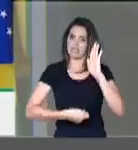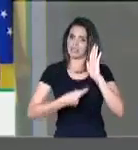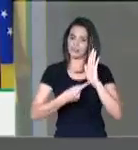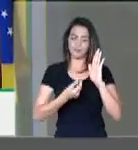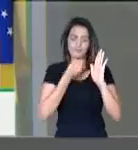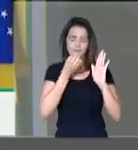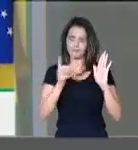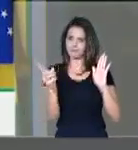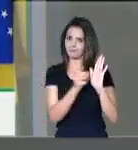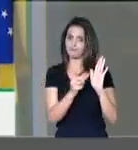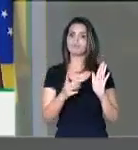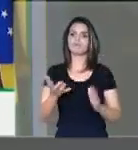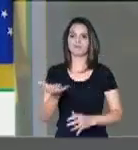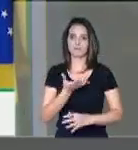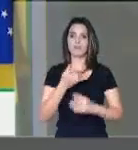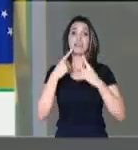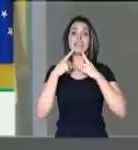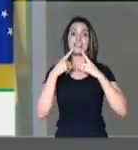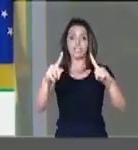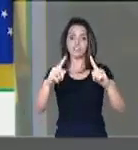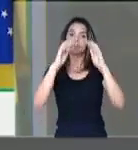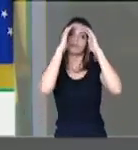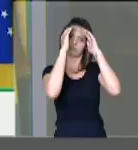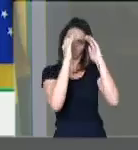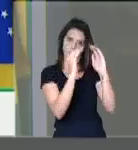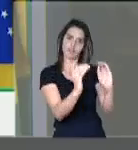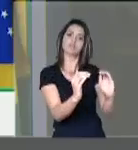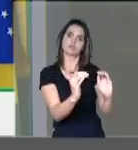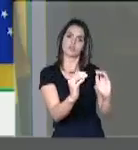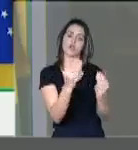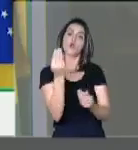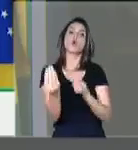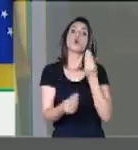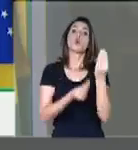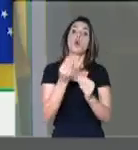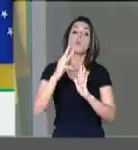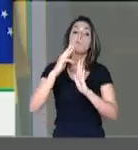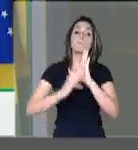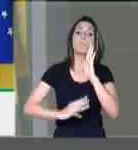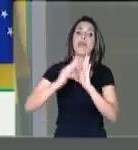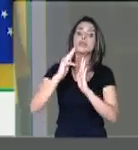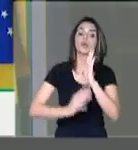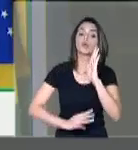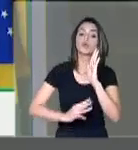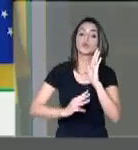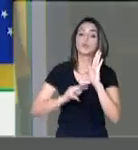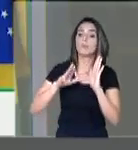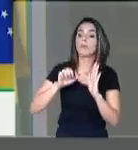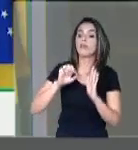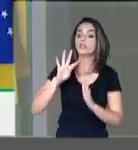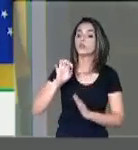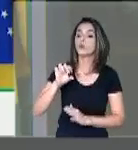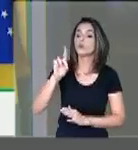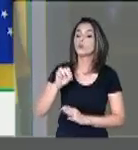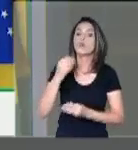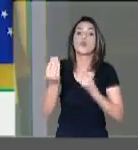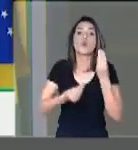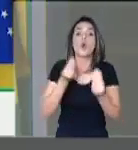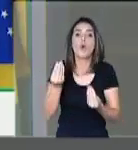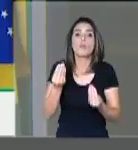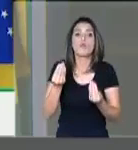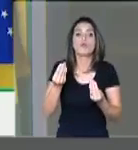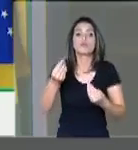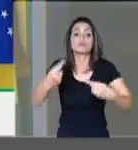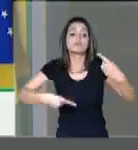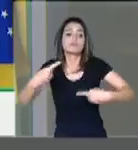crítica respeitosa ao método que a gente está como a gente está tratando esse grupo de trabalho